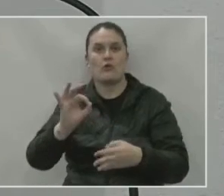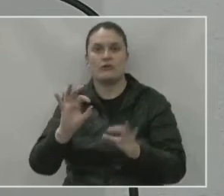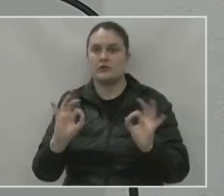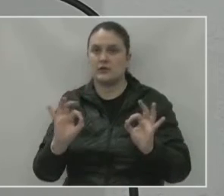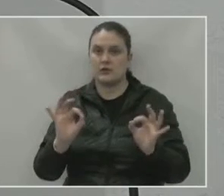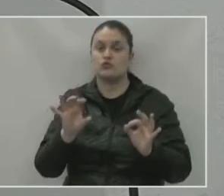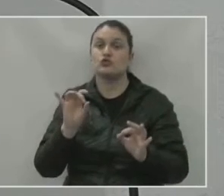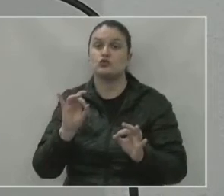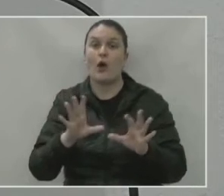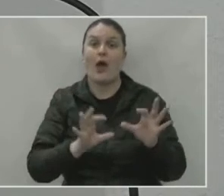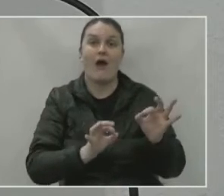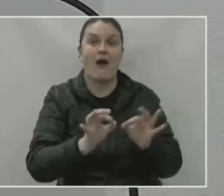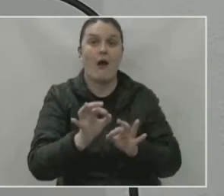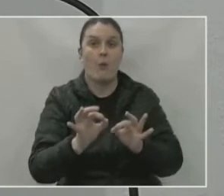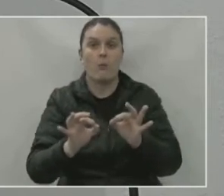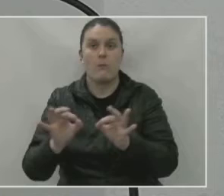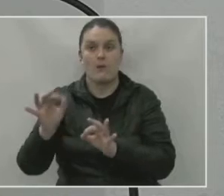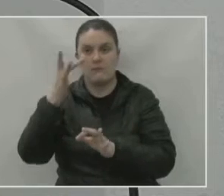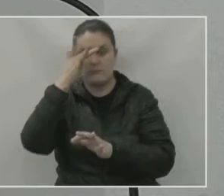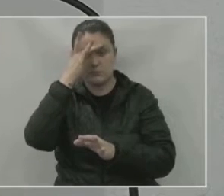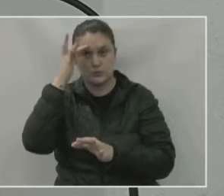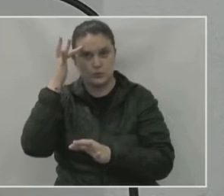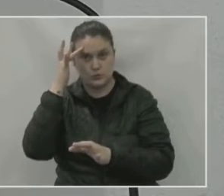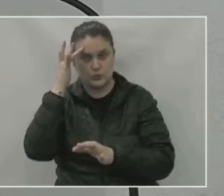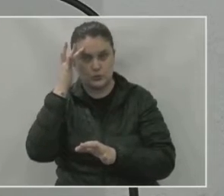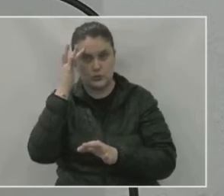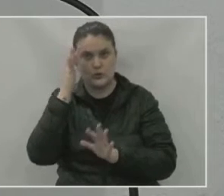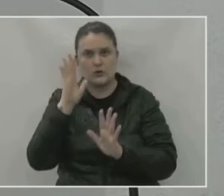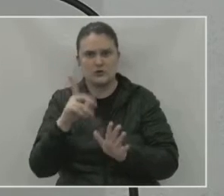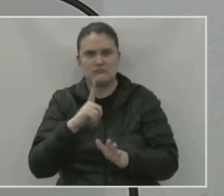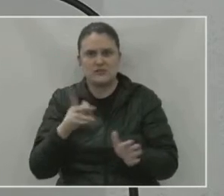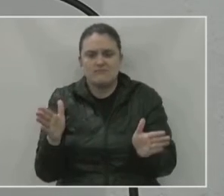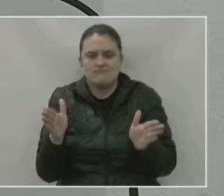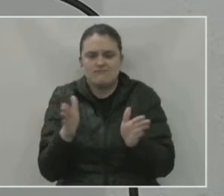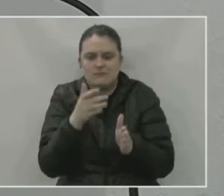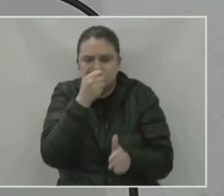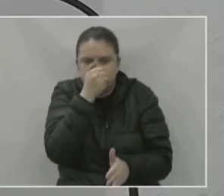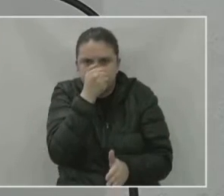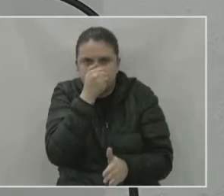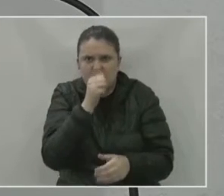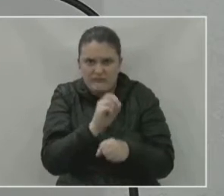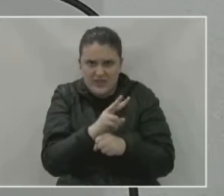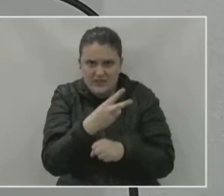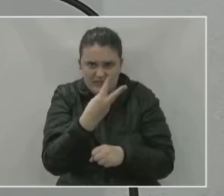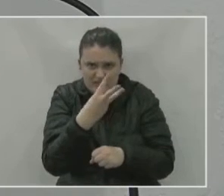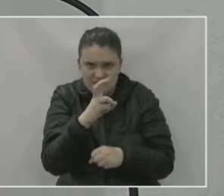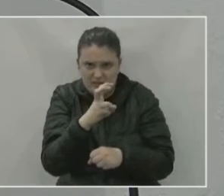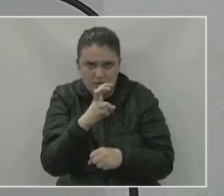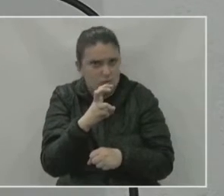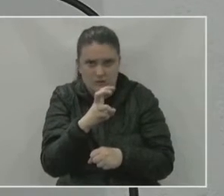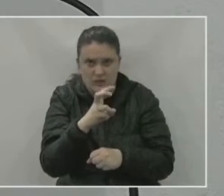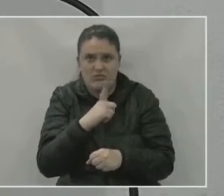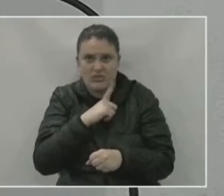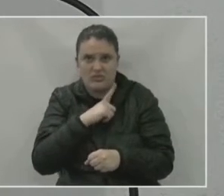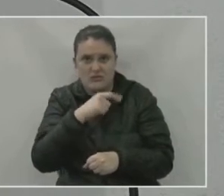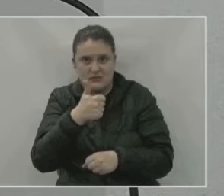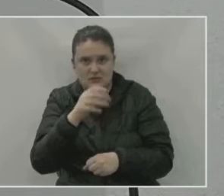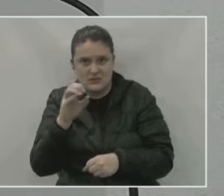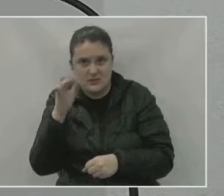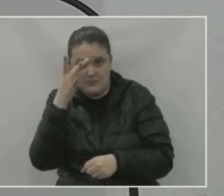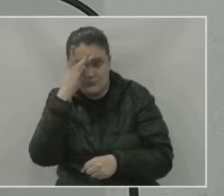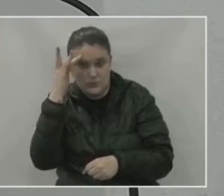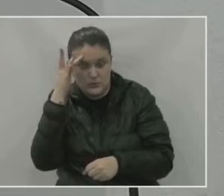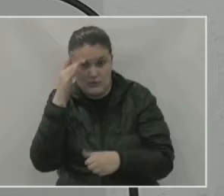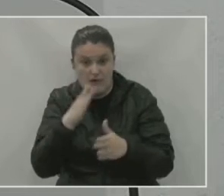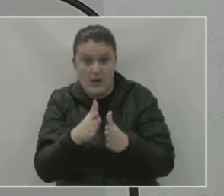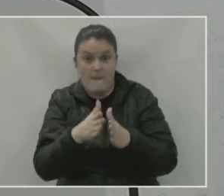uma realocação dos presos, que hoje estão lá no espaço para 35, eles ficariam no espaço para 100,